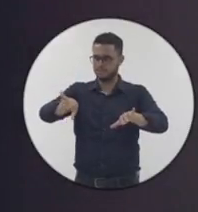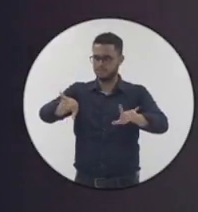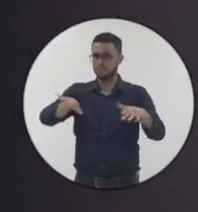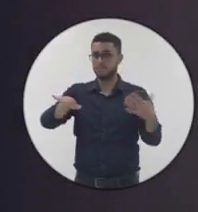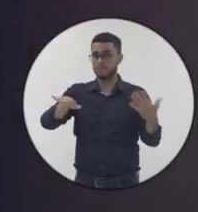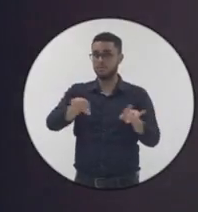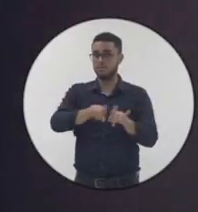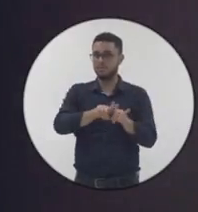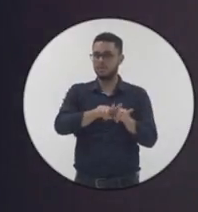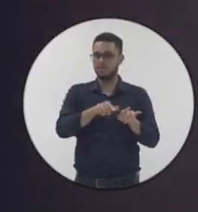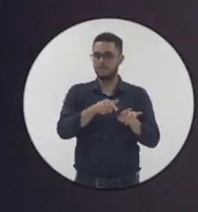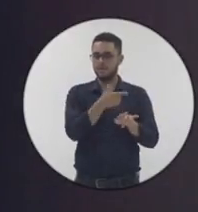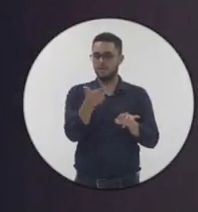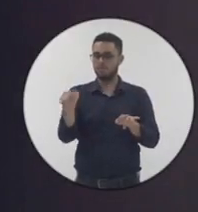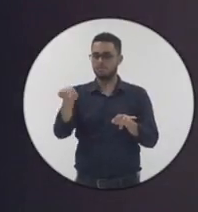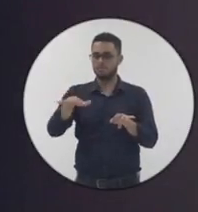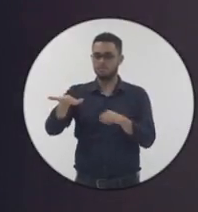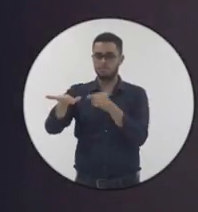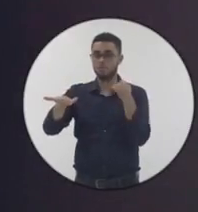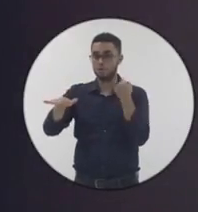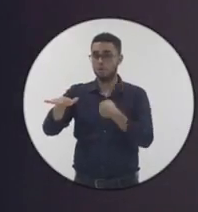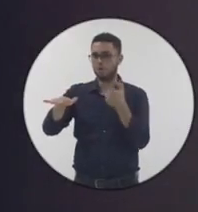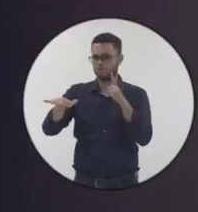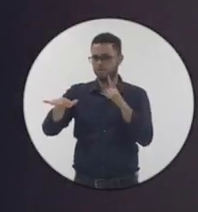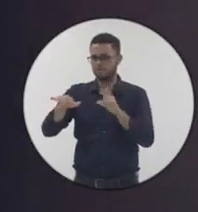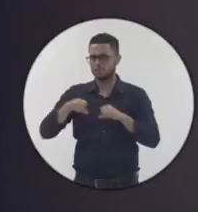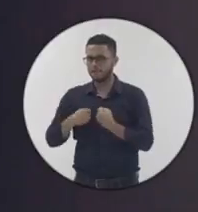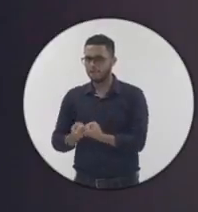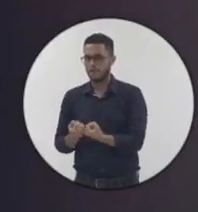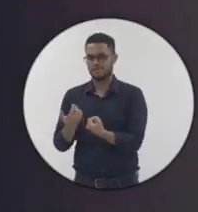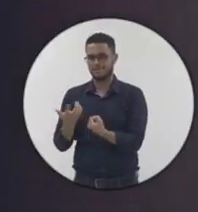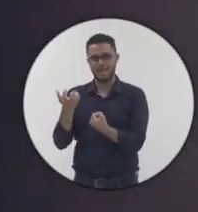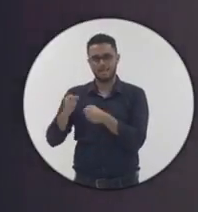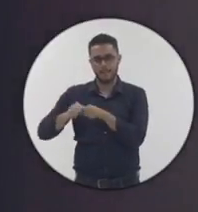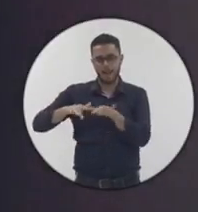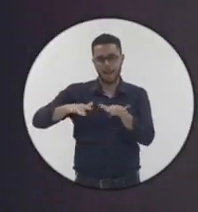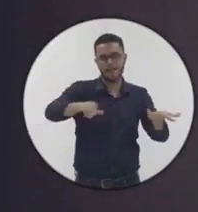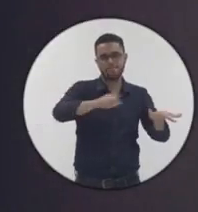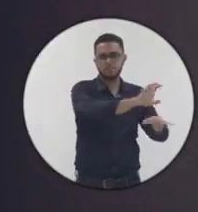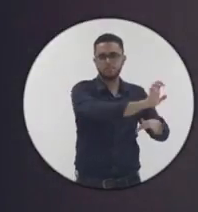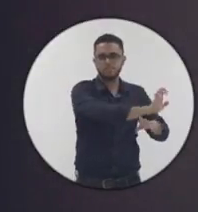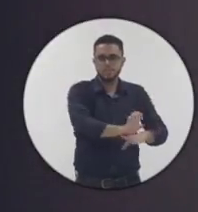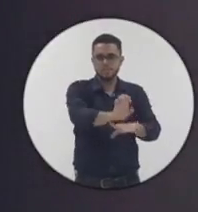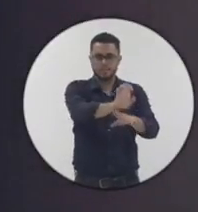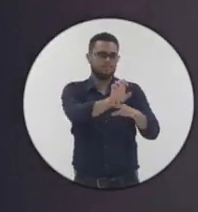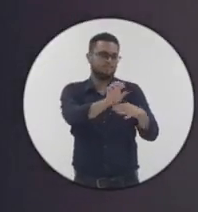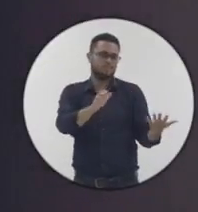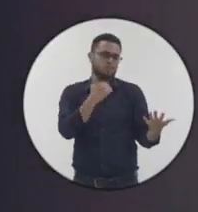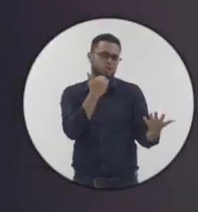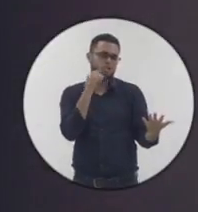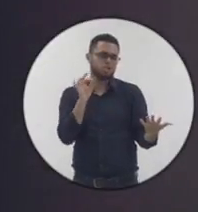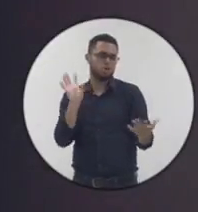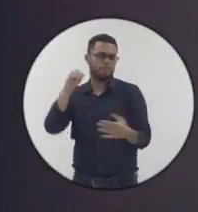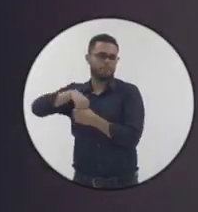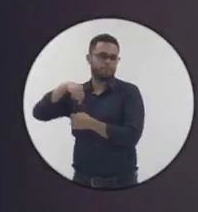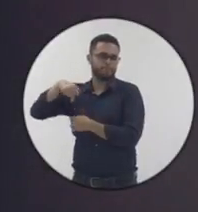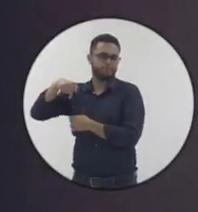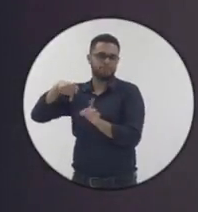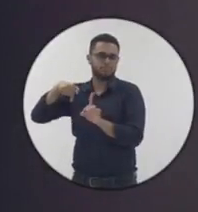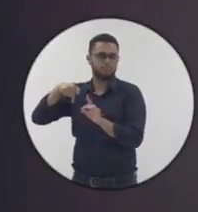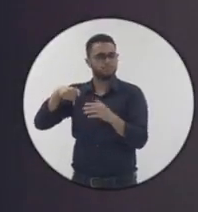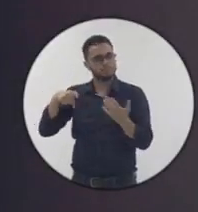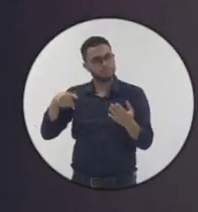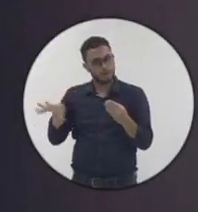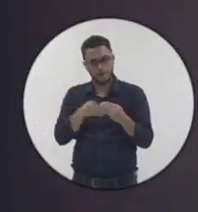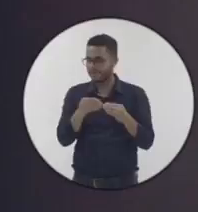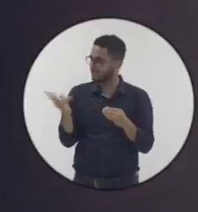do outro campo, e a gente está muito imbuído de fazer isso ir para os estados. Então, não adianta ficar só aqui a forma. Então, complementa muito o